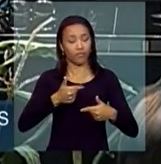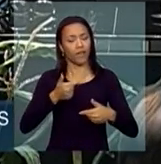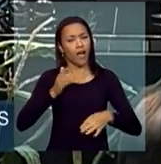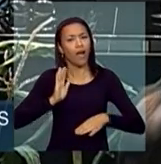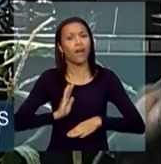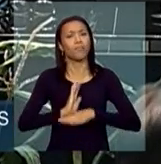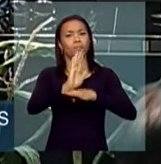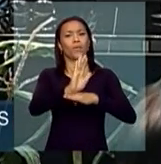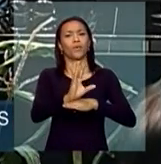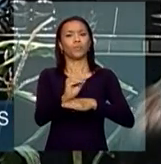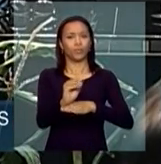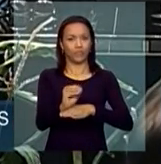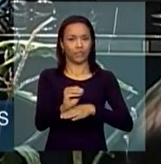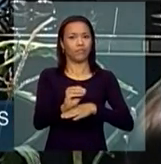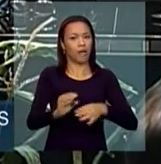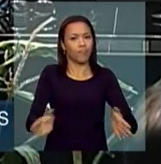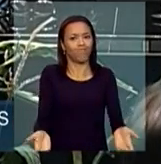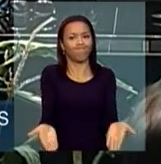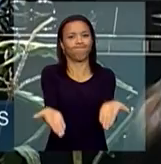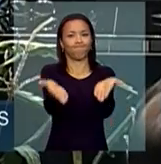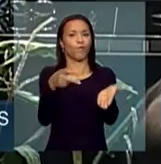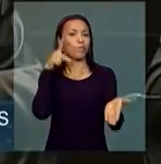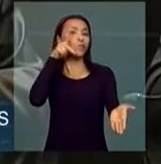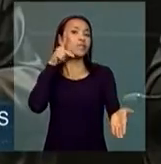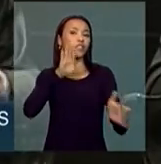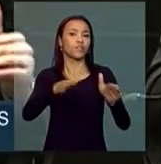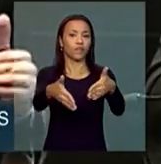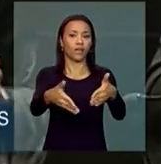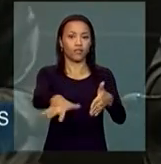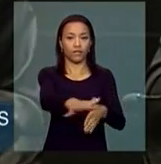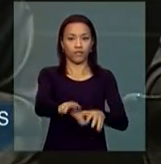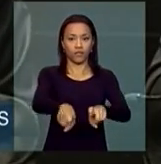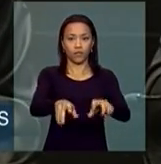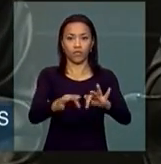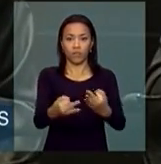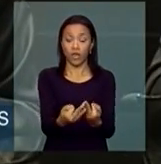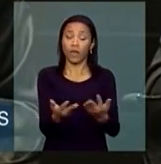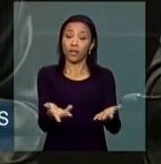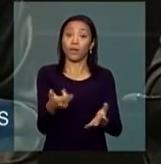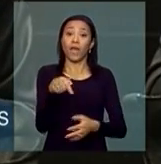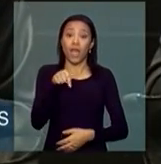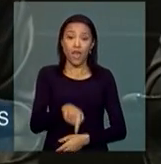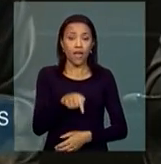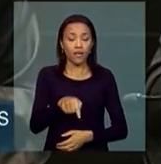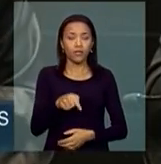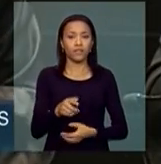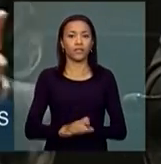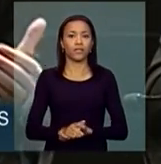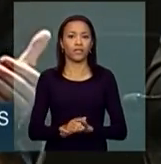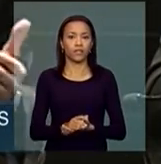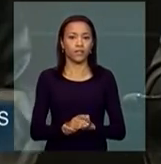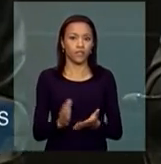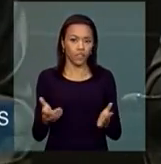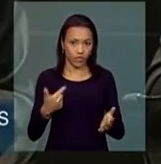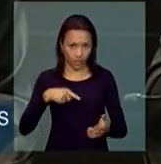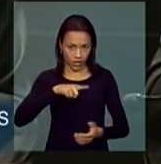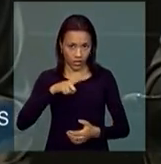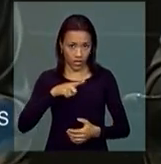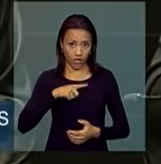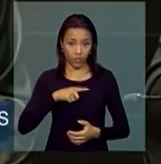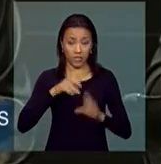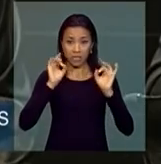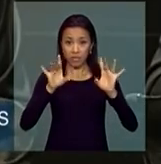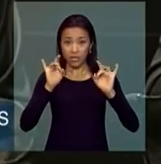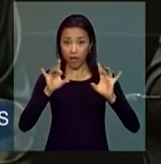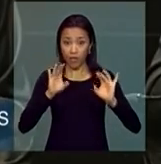a formulação. Então, a política que nós temos hoje, esse avanço que nós temos no crédito geral no nosso país,